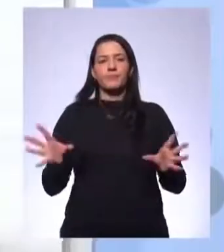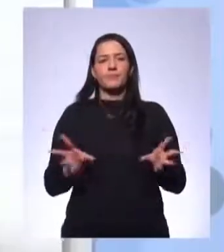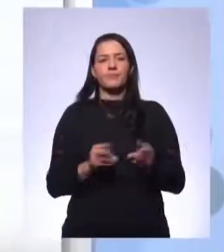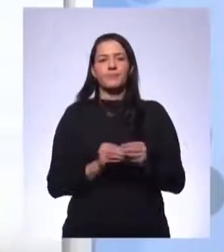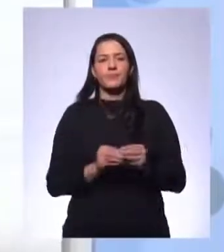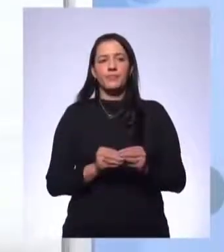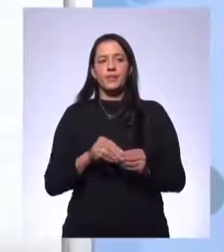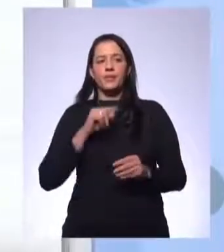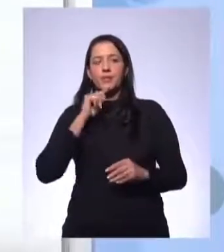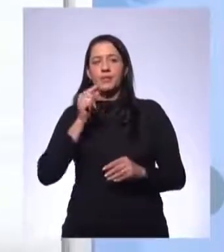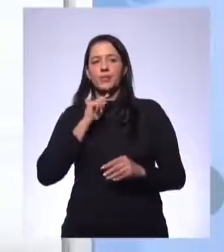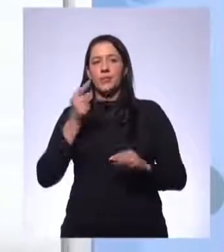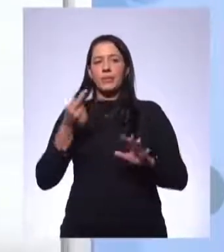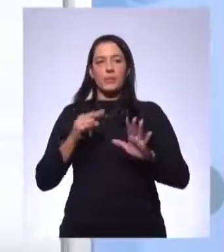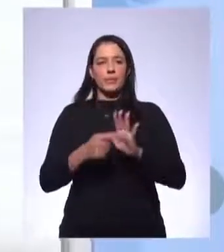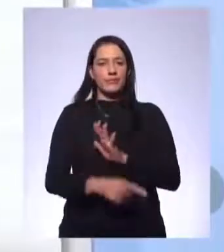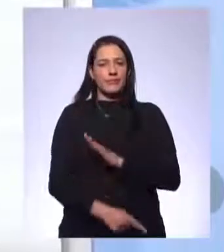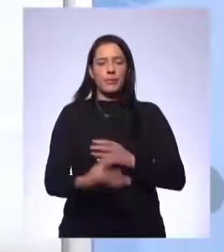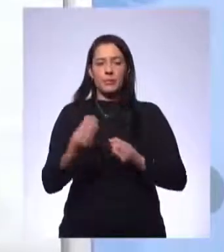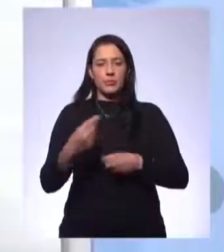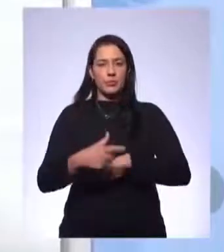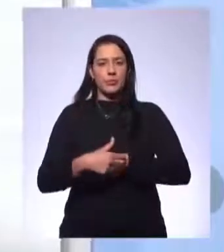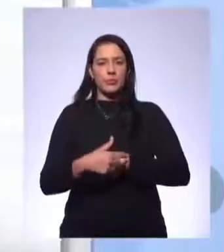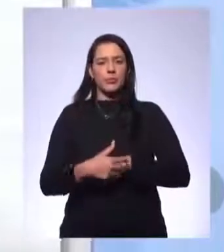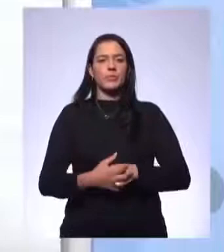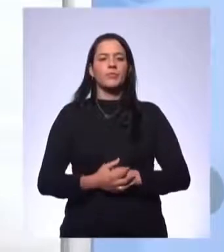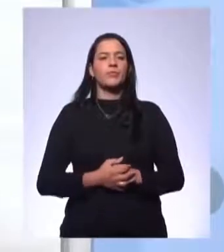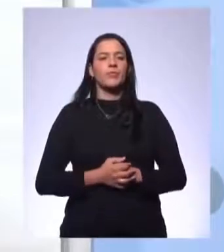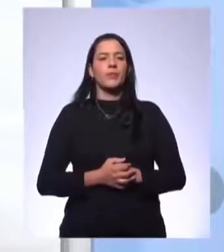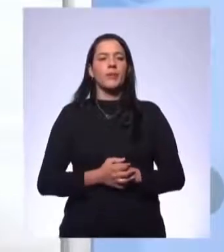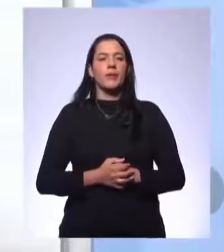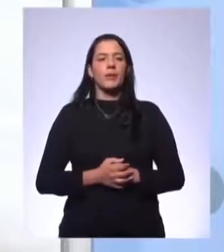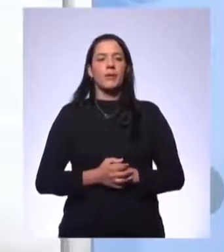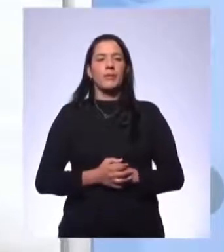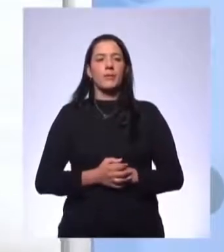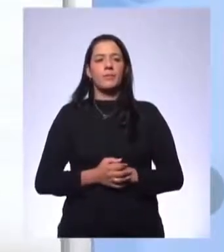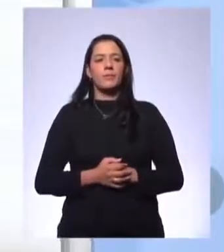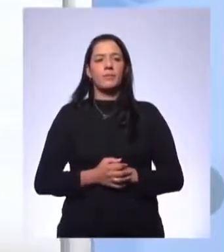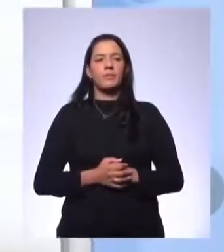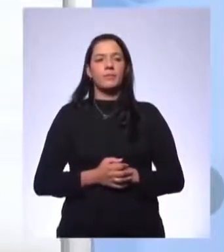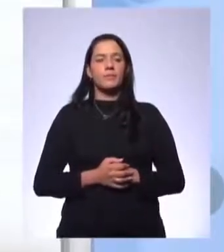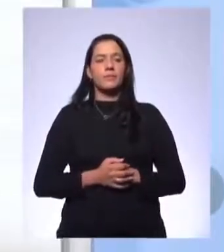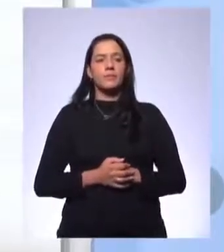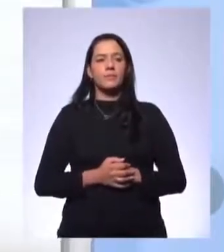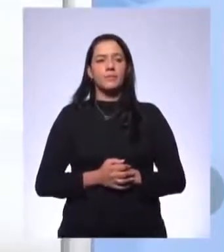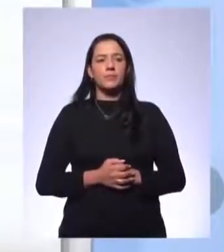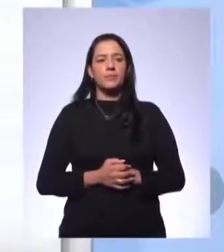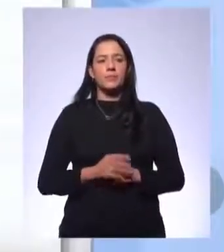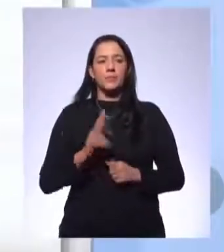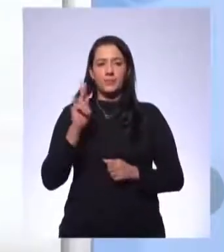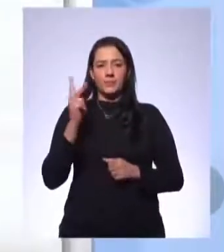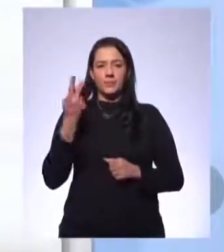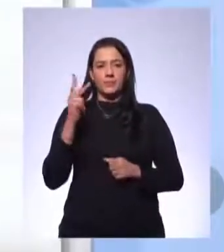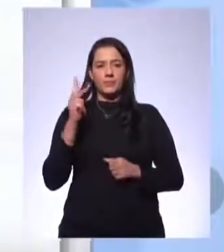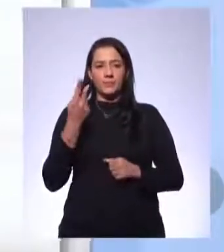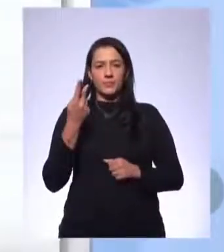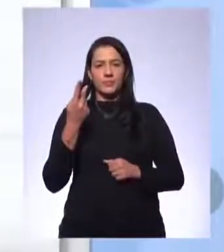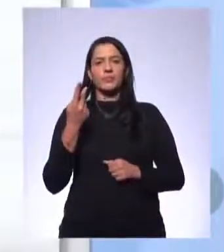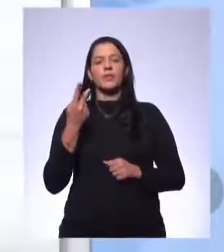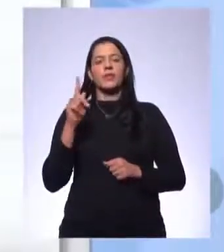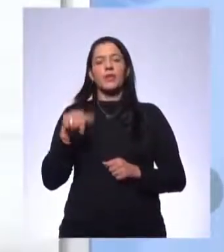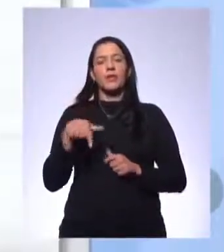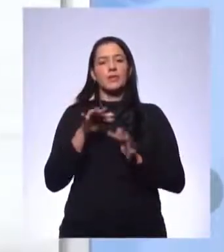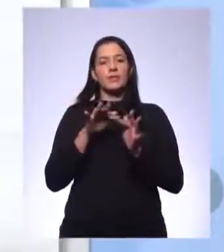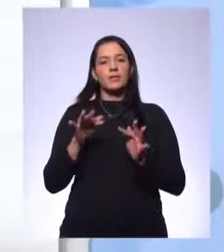aula não dá para aprofundar tanto. Mas olha a importância da sua pergunta, olha como isso daqui é bacana. Ó. O hidrogênio é um átomo muito